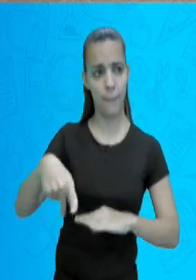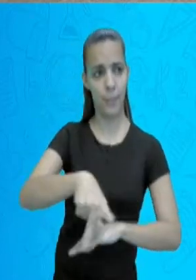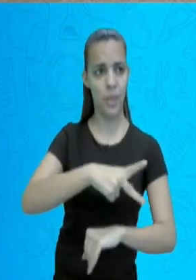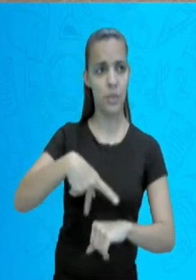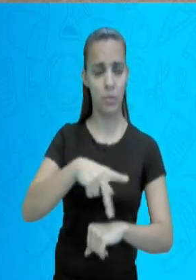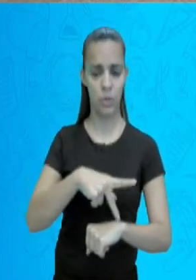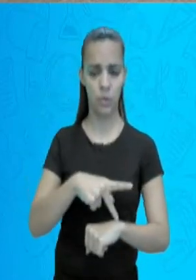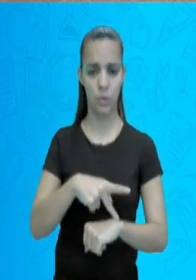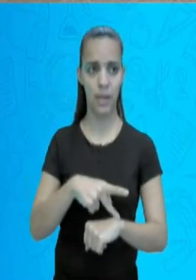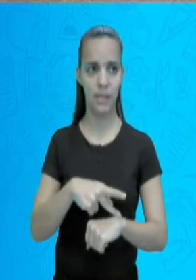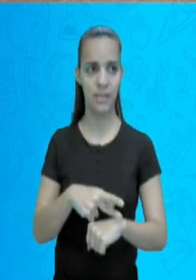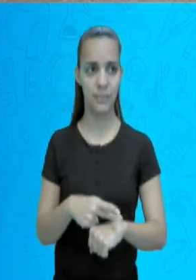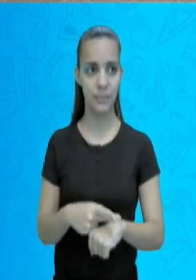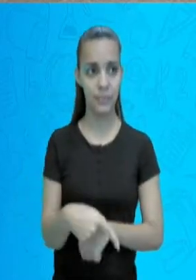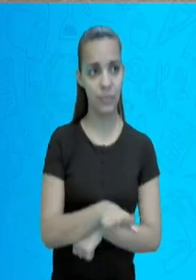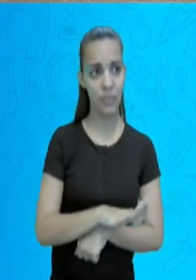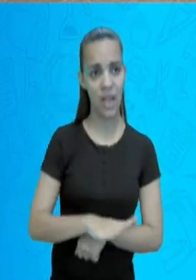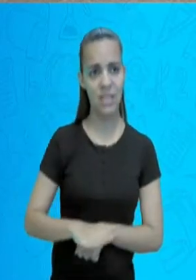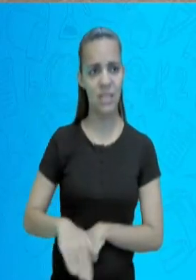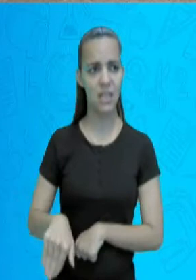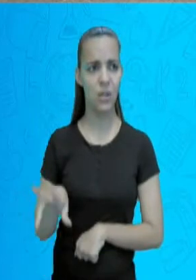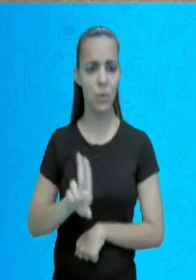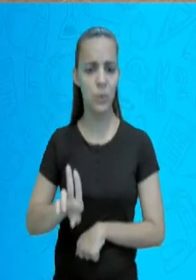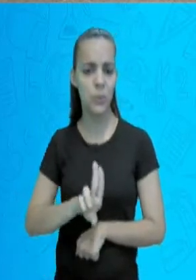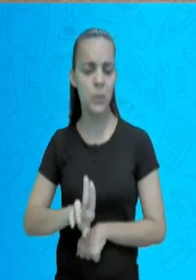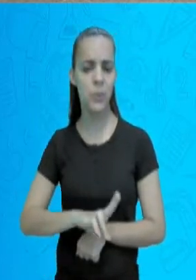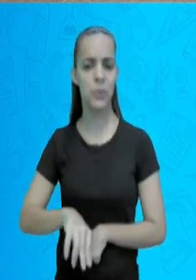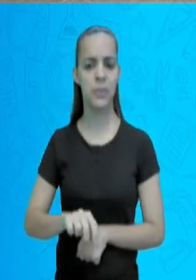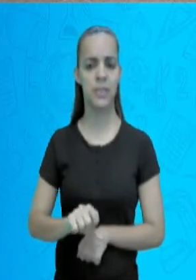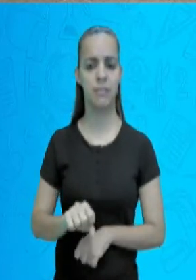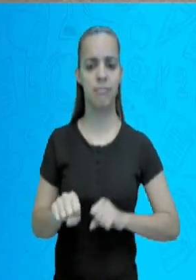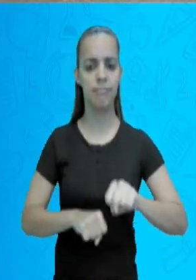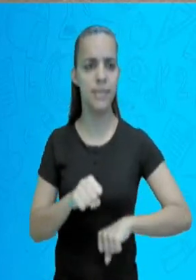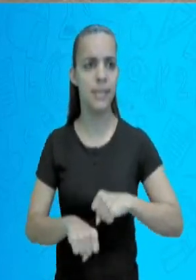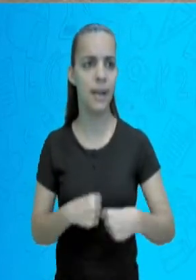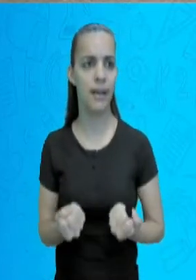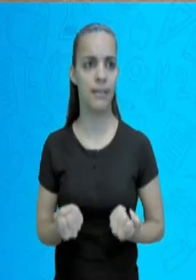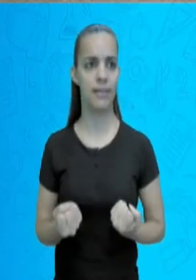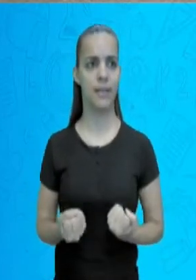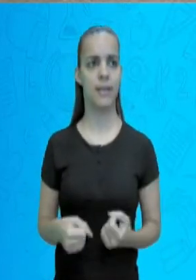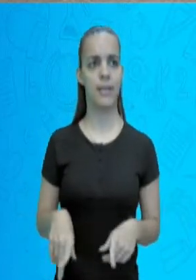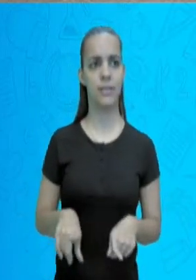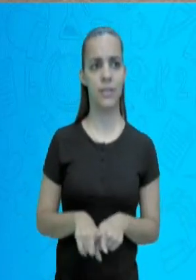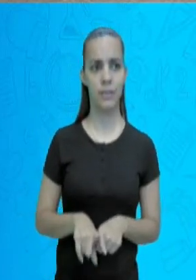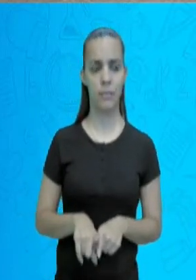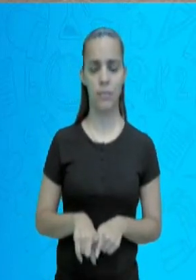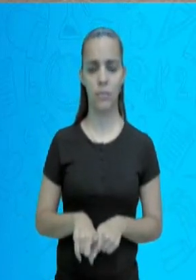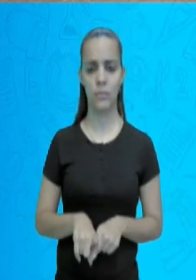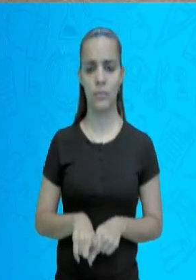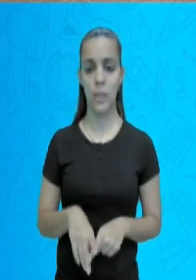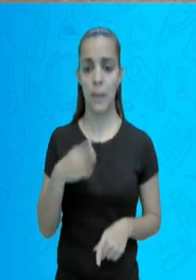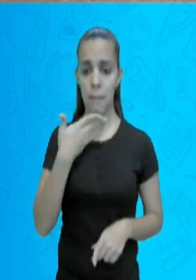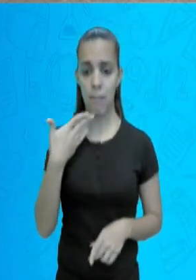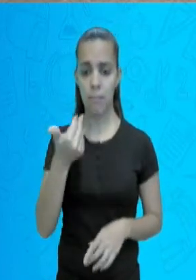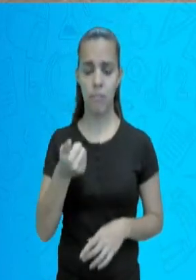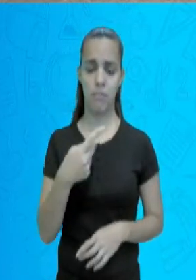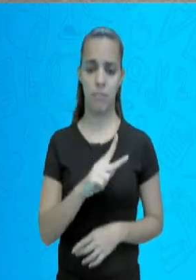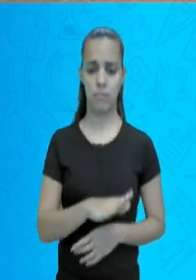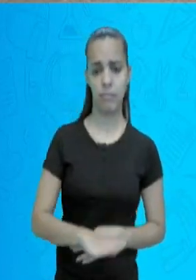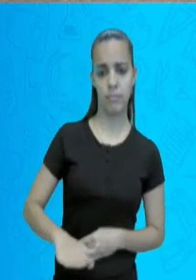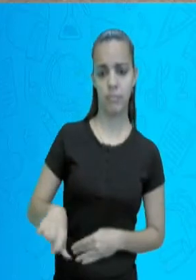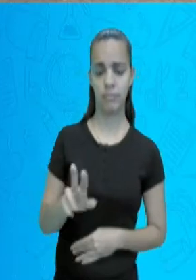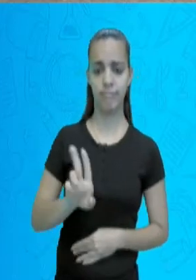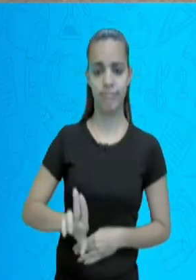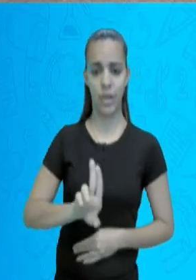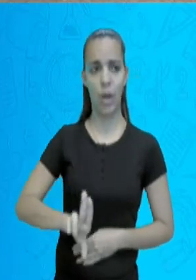As crianças já são ensinadas a utilizar esse meio de transporte. E